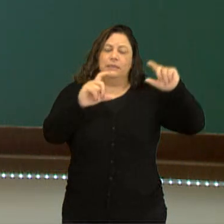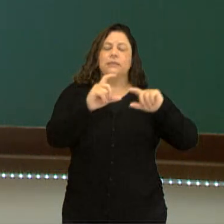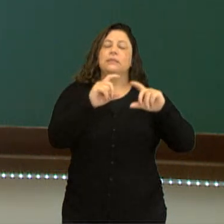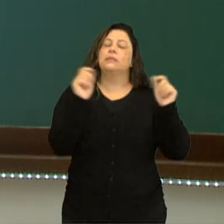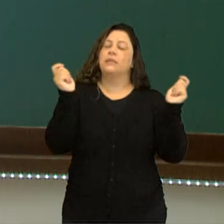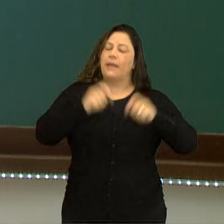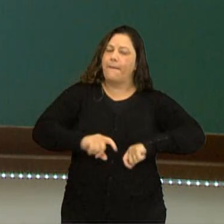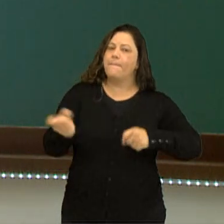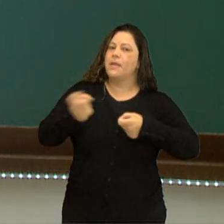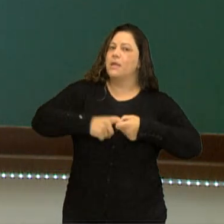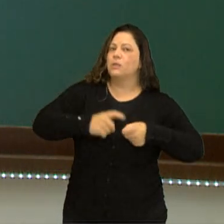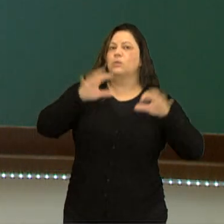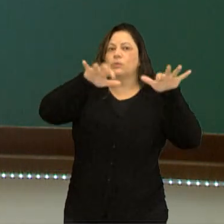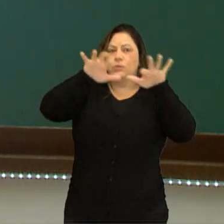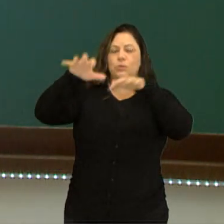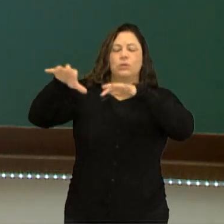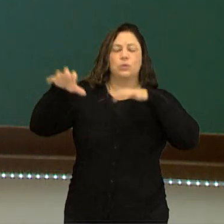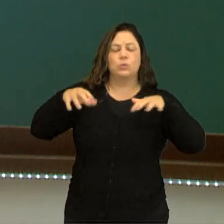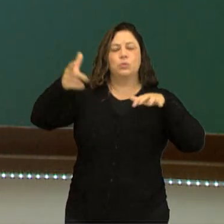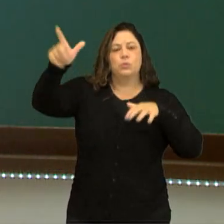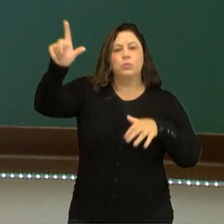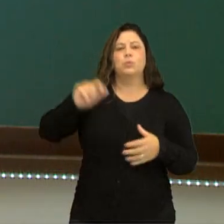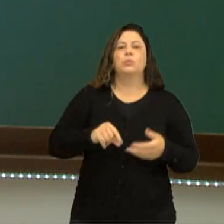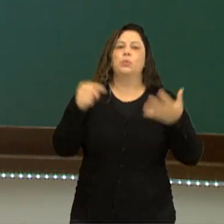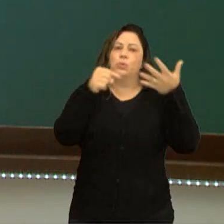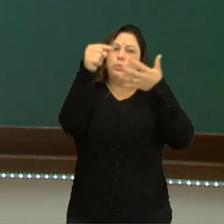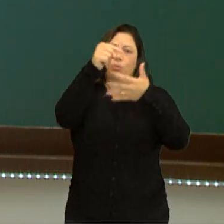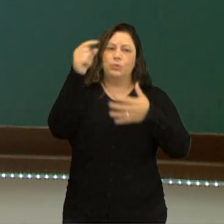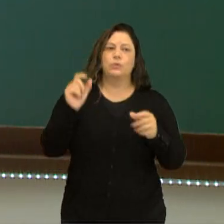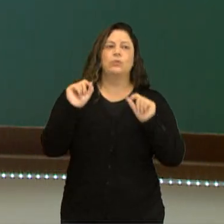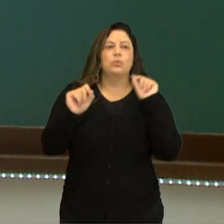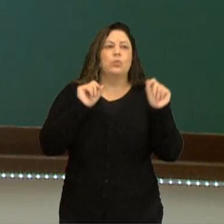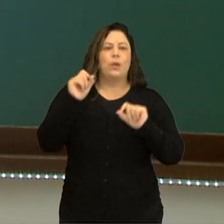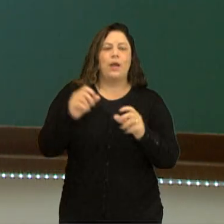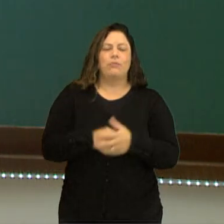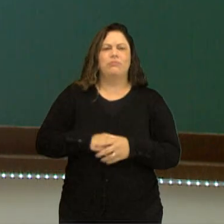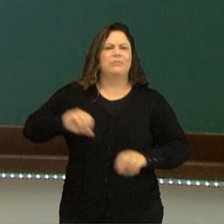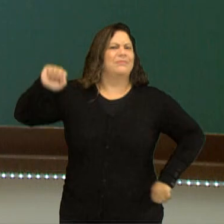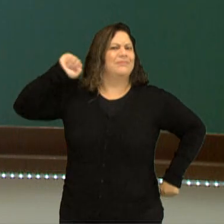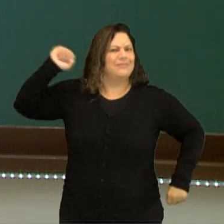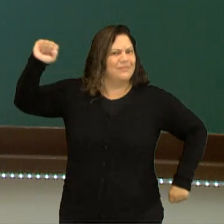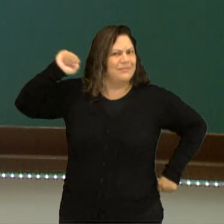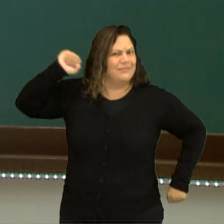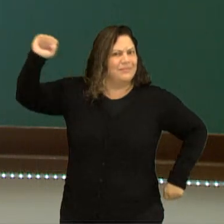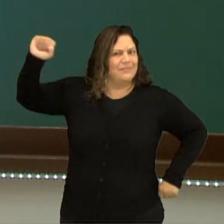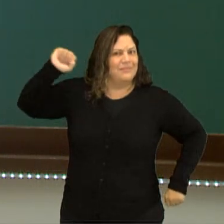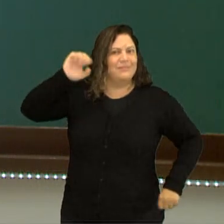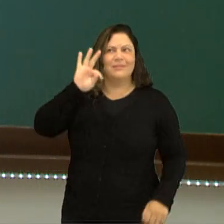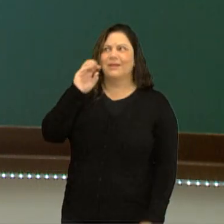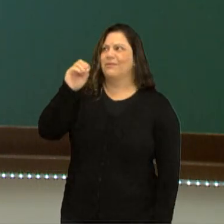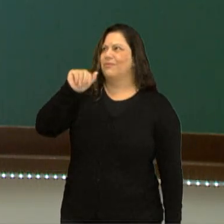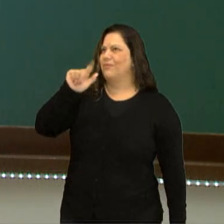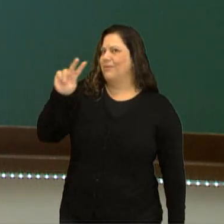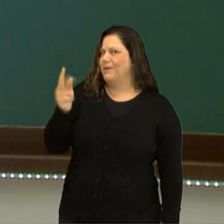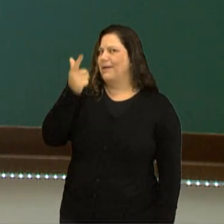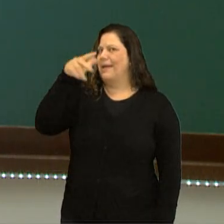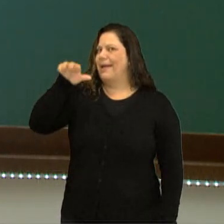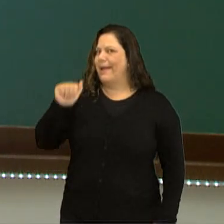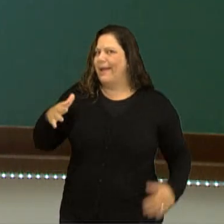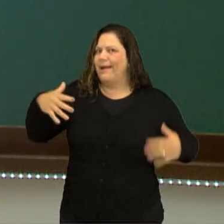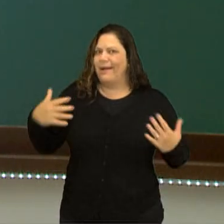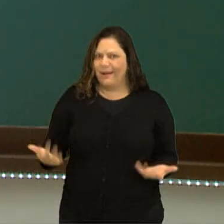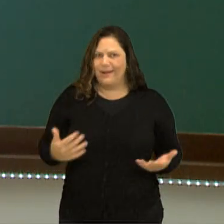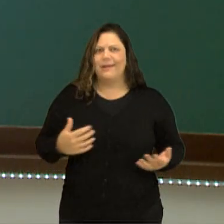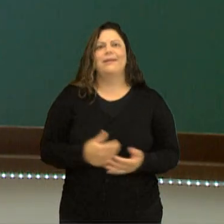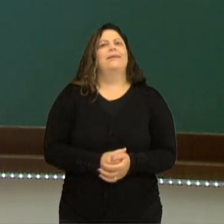da chuva com outro elemento. Qual é esse? Com a toalha. Isso mesmo, então há uma associação com a cortina